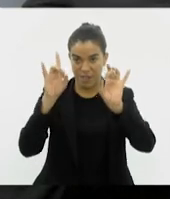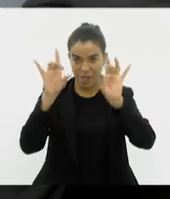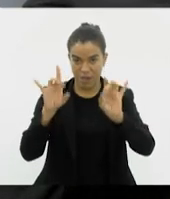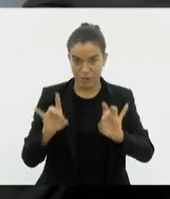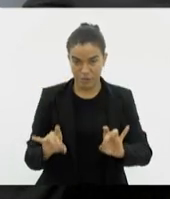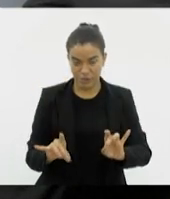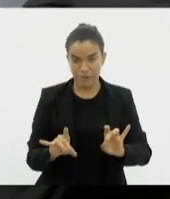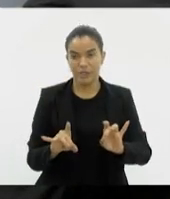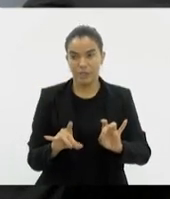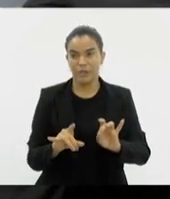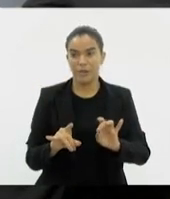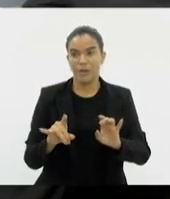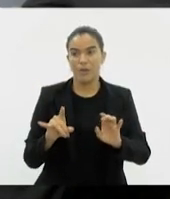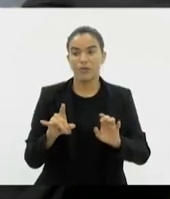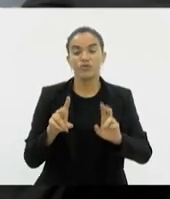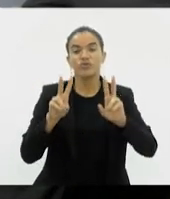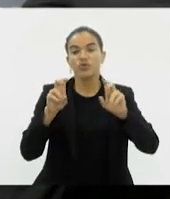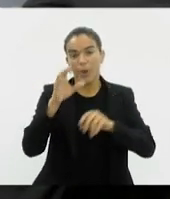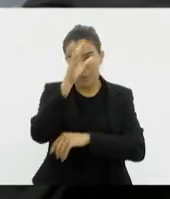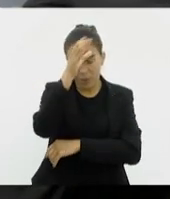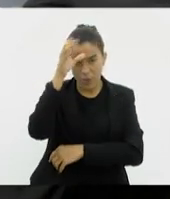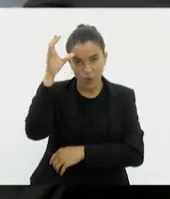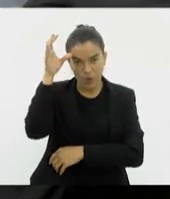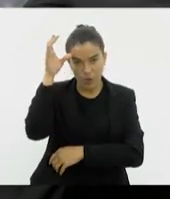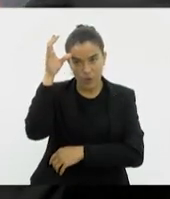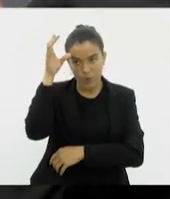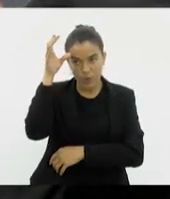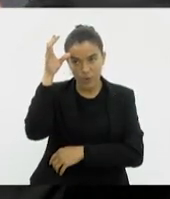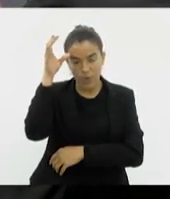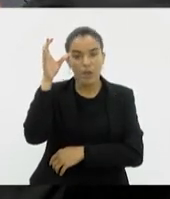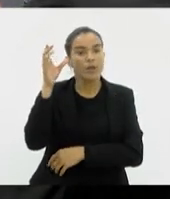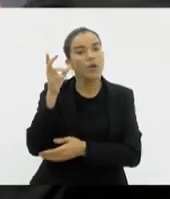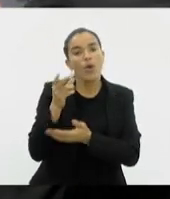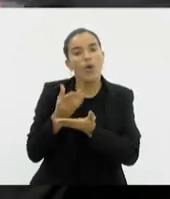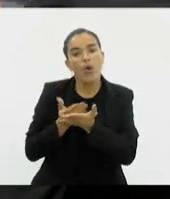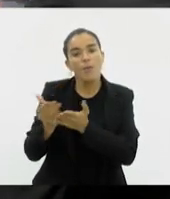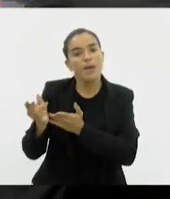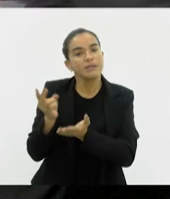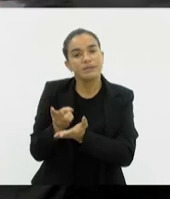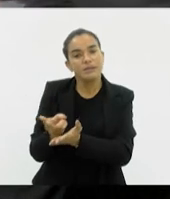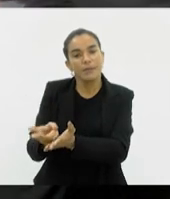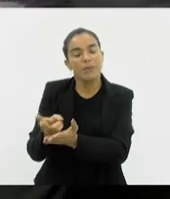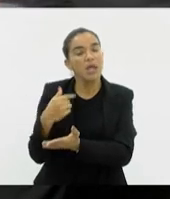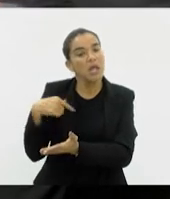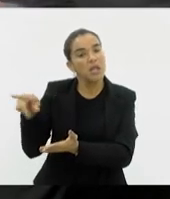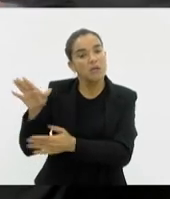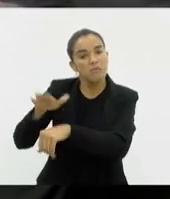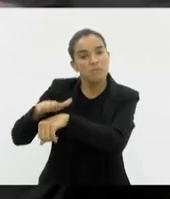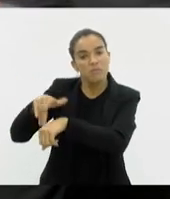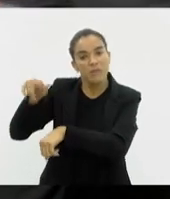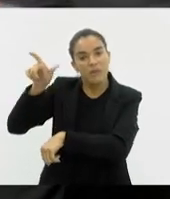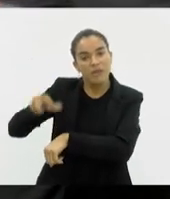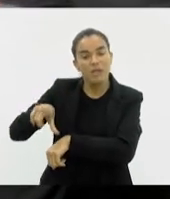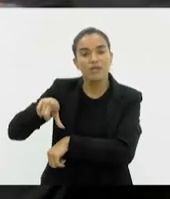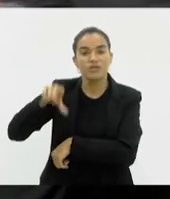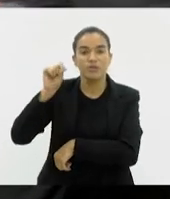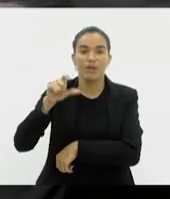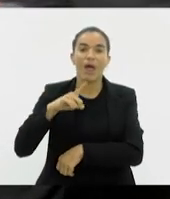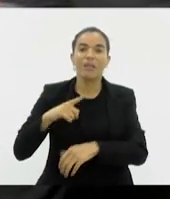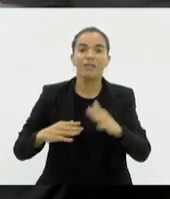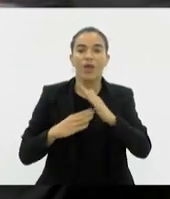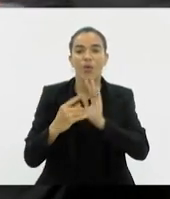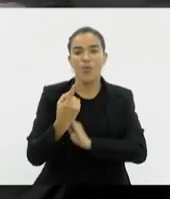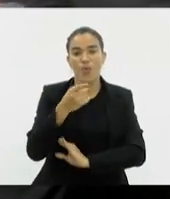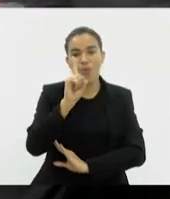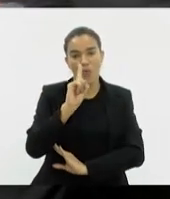nos projetos alusivos ao consumidor. E como então, a gente começa sempre, o deputado doutor Serginho optou por começar pela extraordinária. A gente tem o prazo até uma